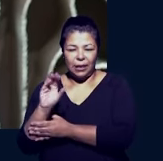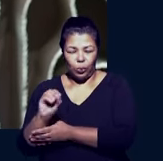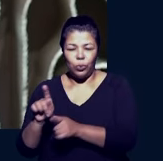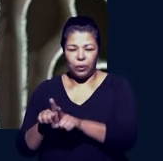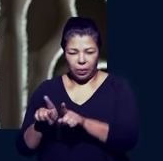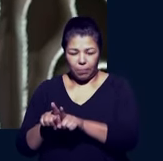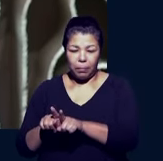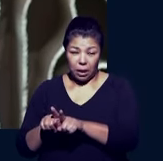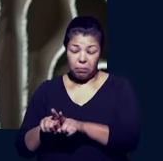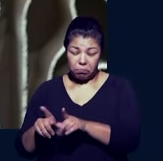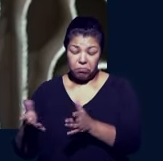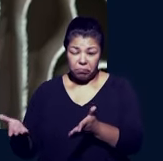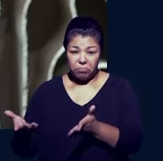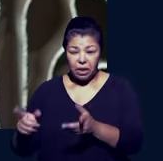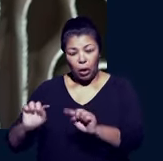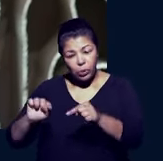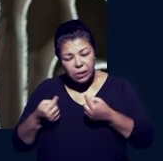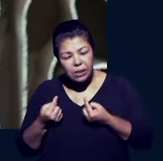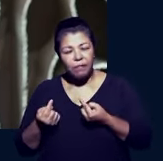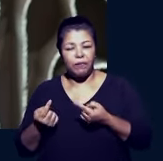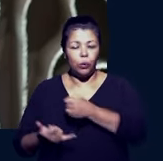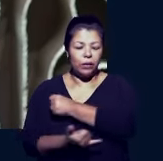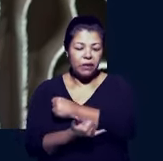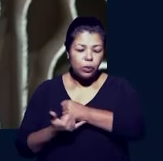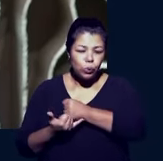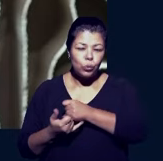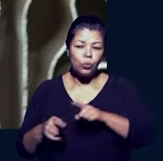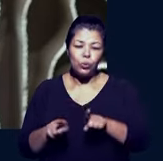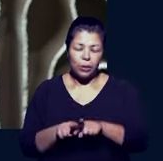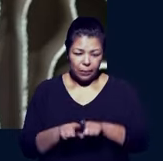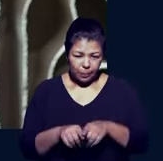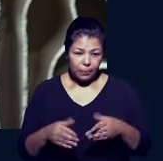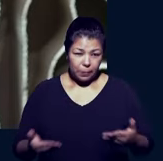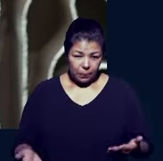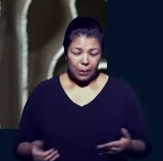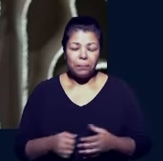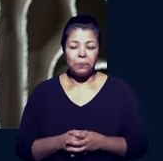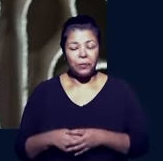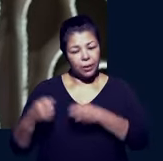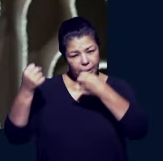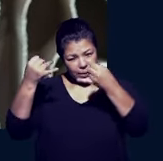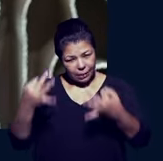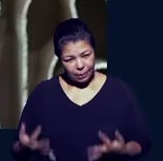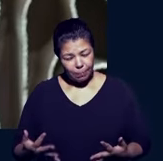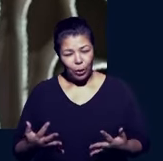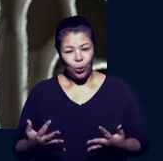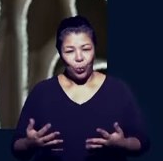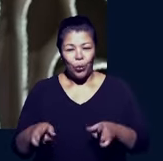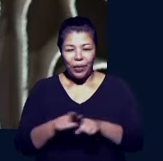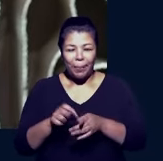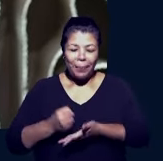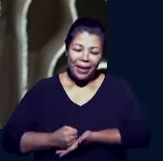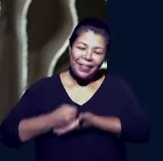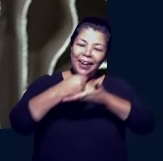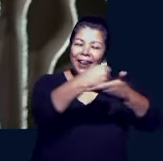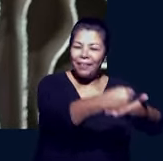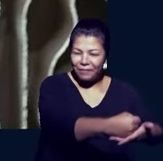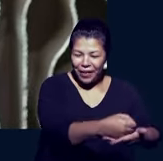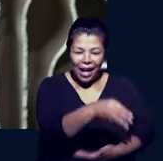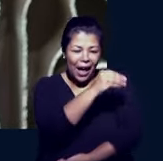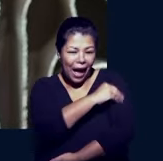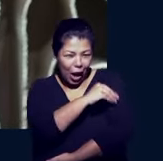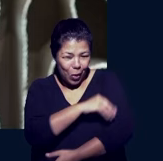né e a gente falou dos Desafios de infraestrutura eh Rafael levantou a dificuldade você levar etanol do do coração da do